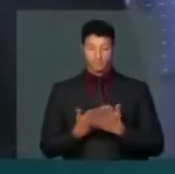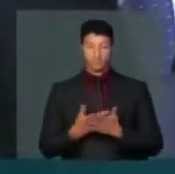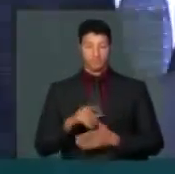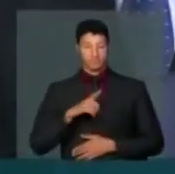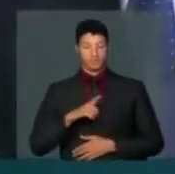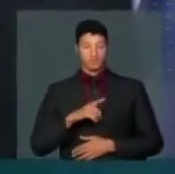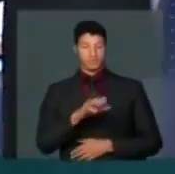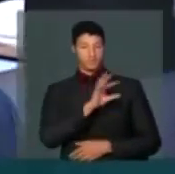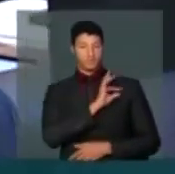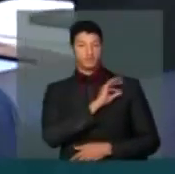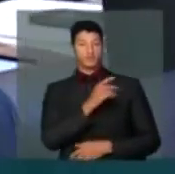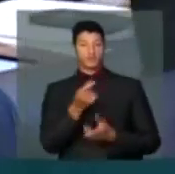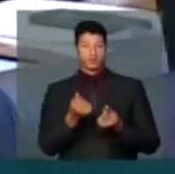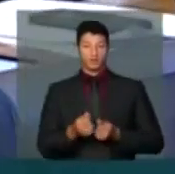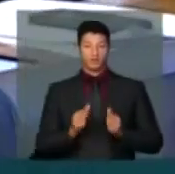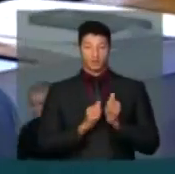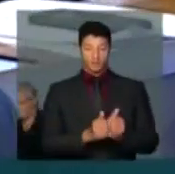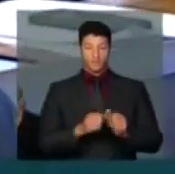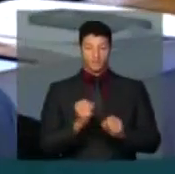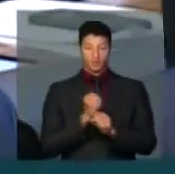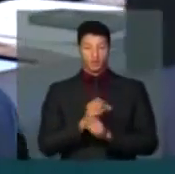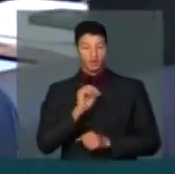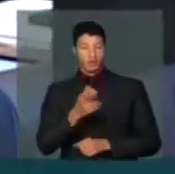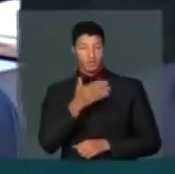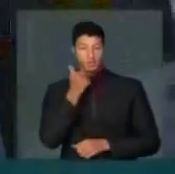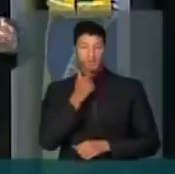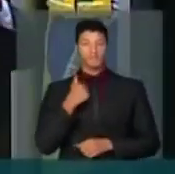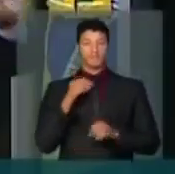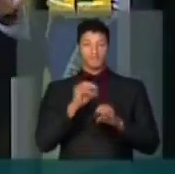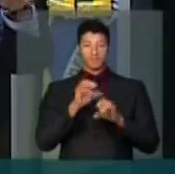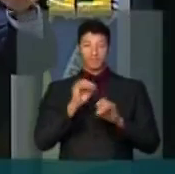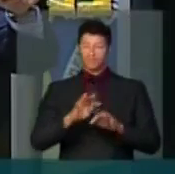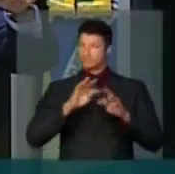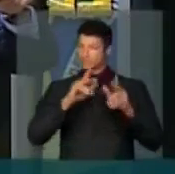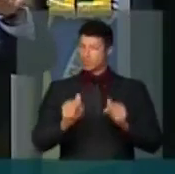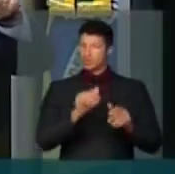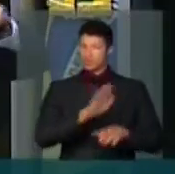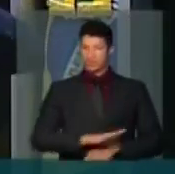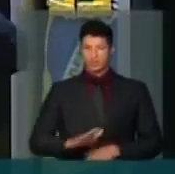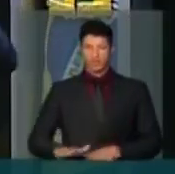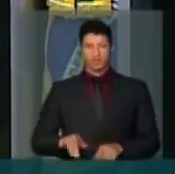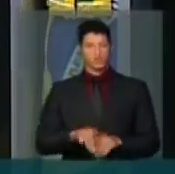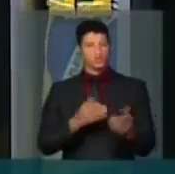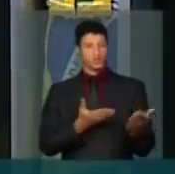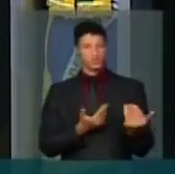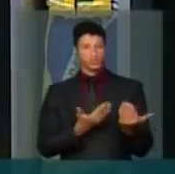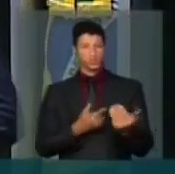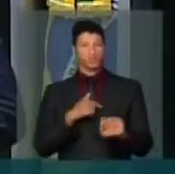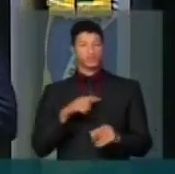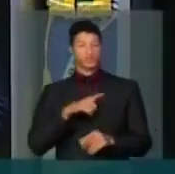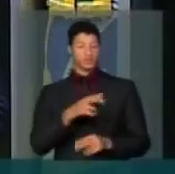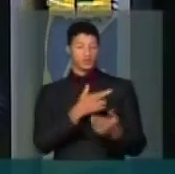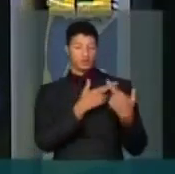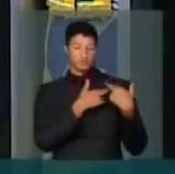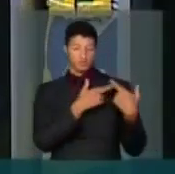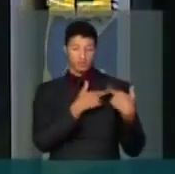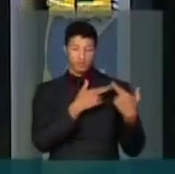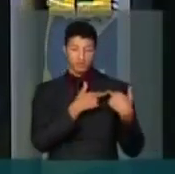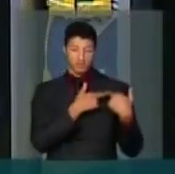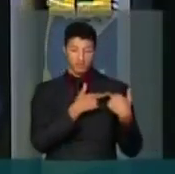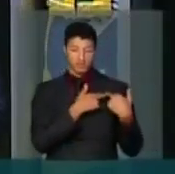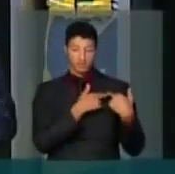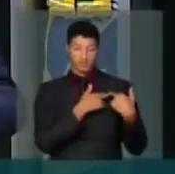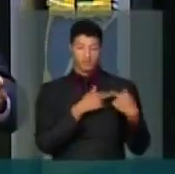por responsabilidade conduzir, construir e melhorar. A educação de tantas crianças, jovens que o senhor tem a responsabilidade funcional